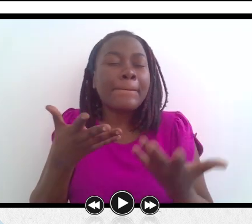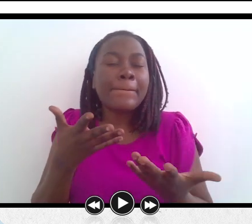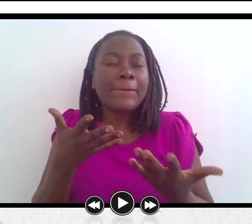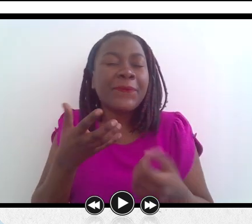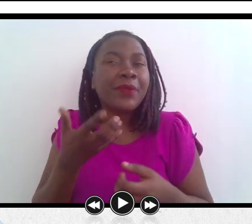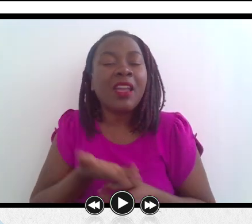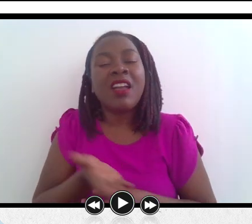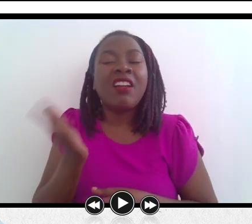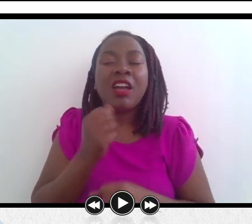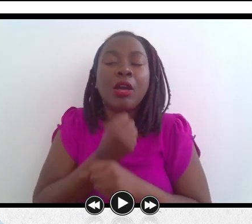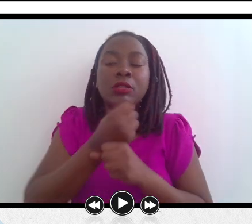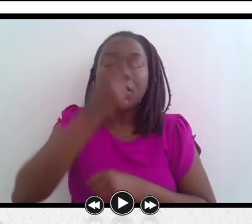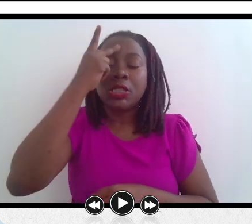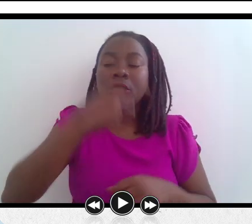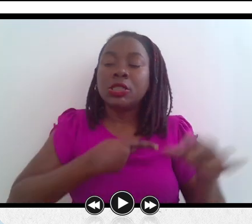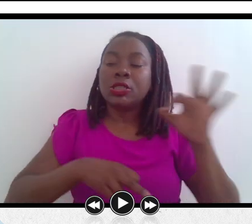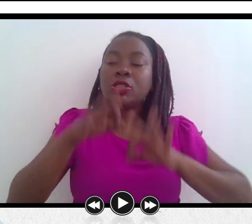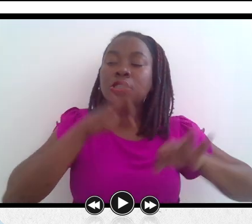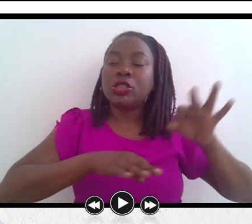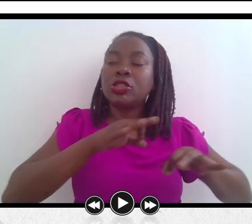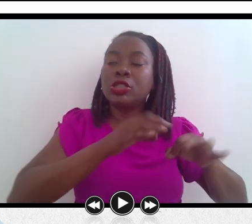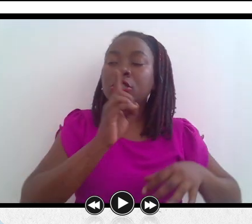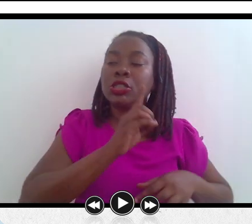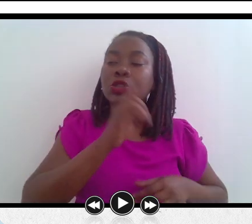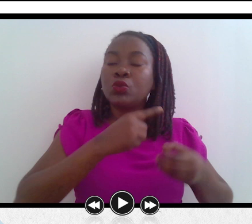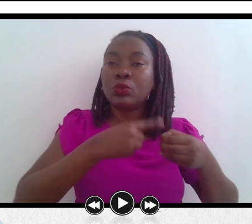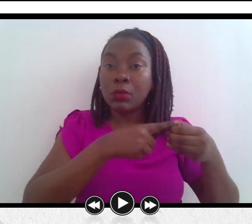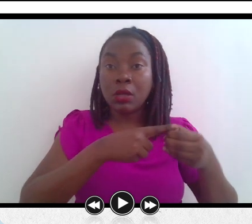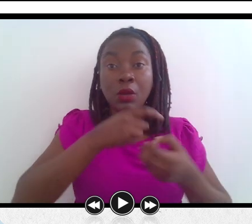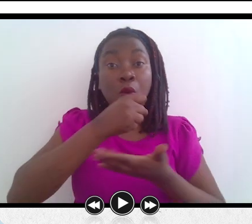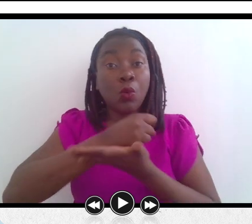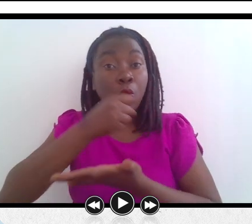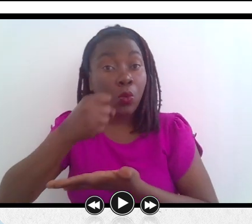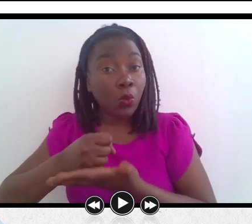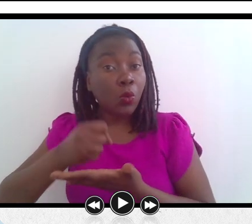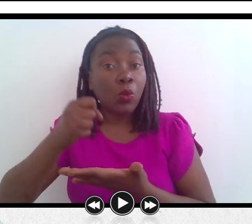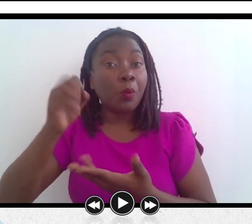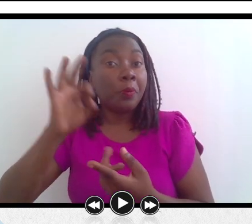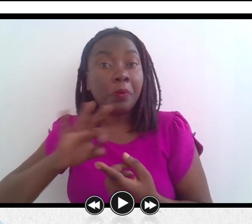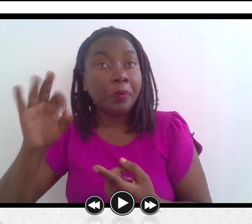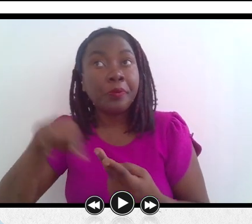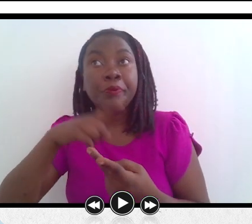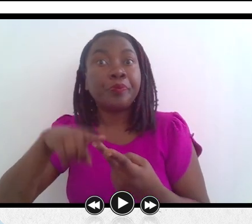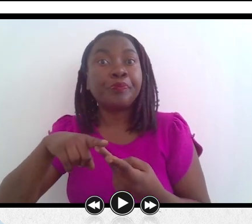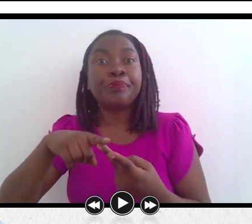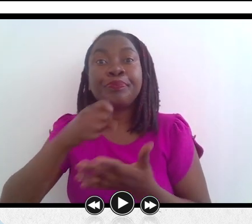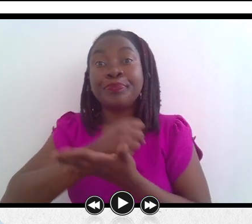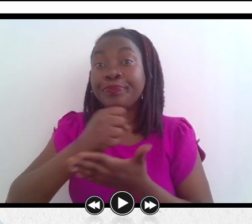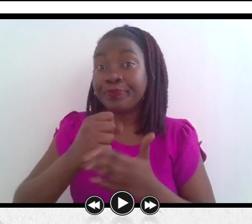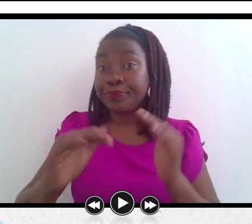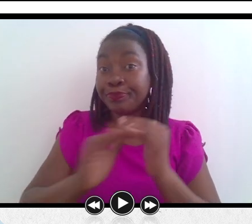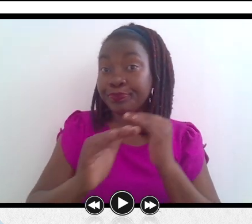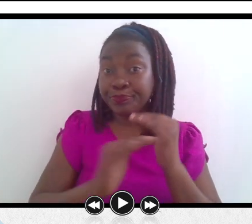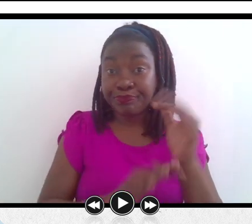Vamos construir o nosso plano diretor de drenagem urbana. Contrato o plano diretor de drenagem urbana, contrato simultaneamente o